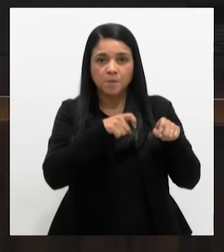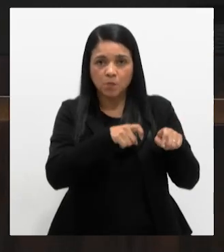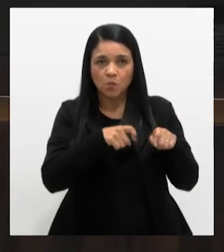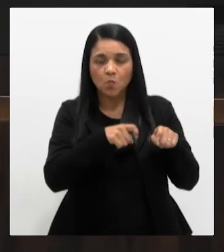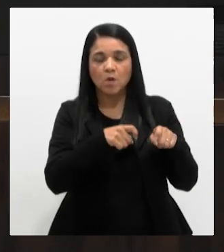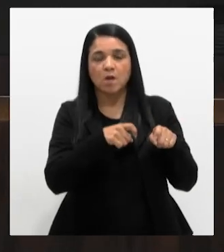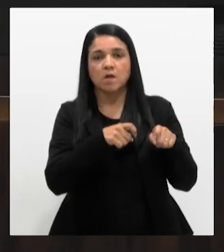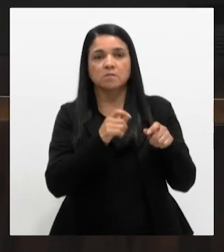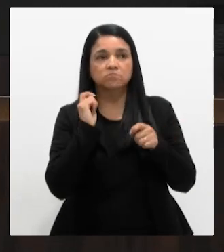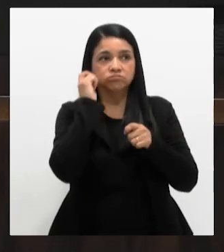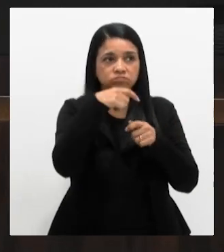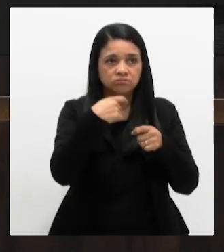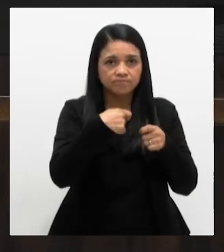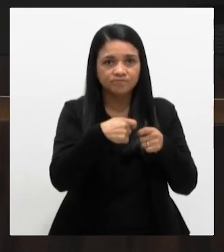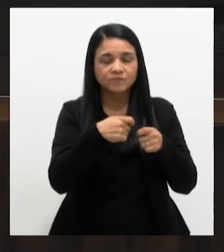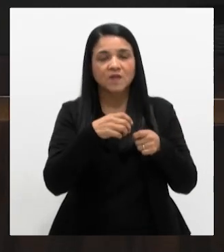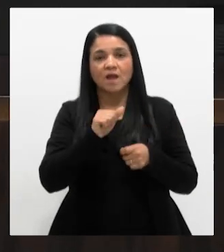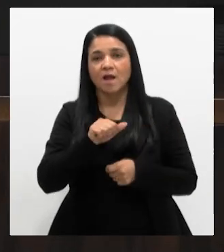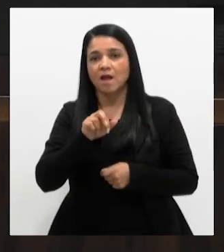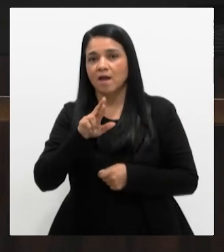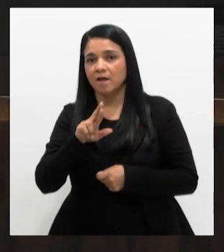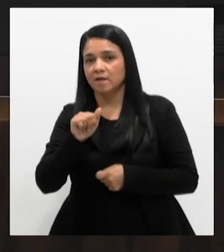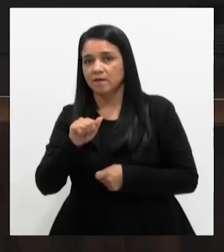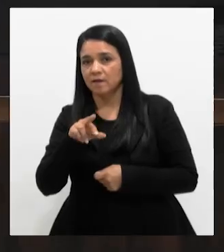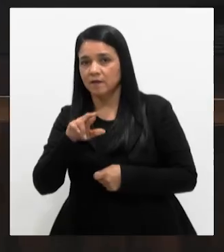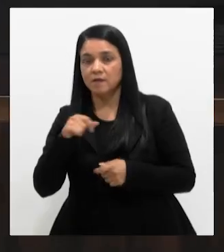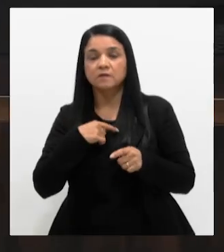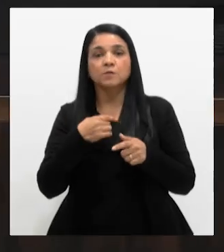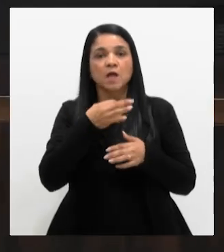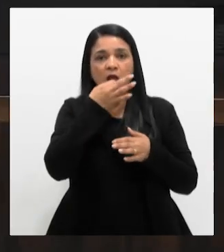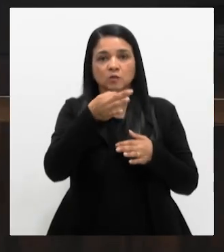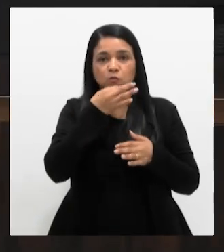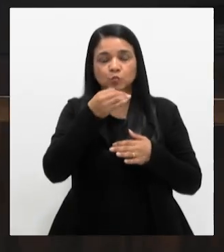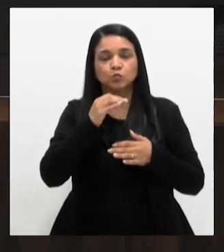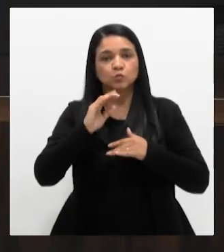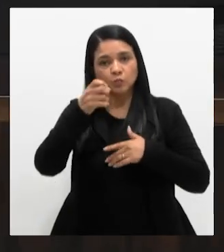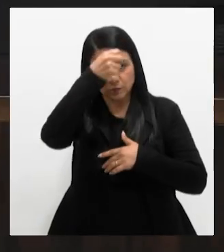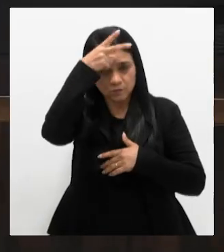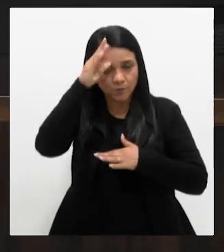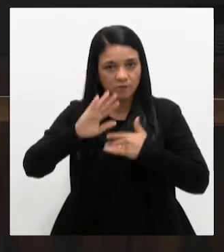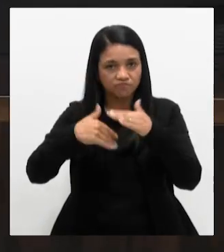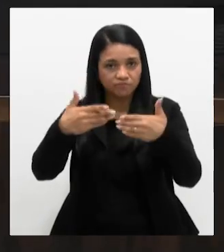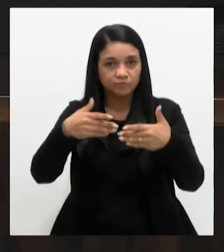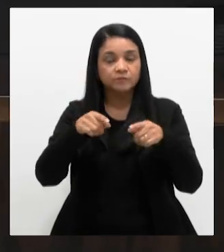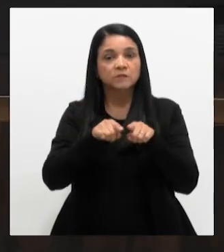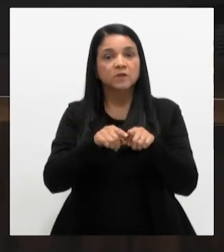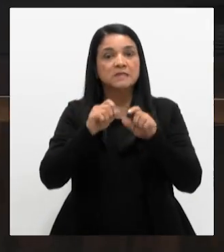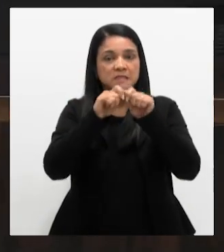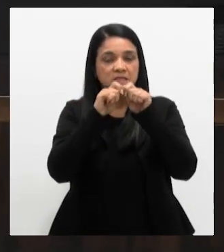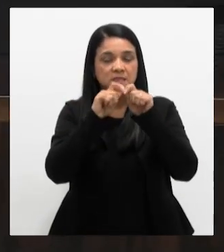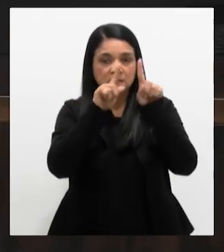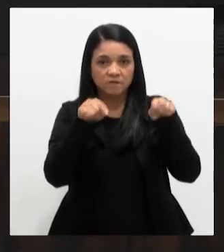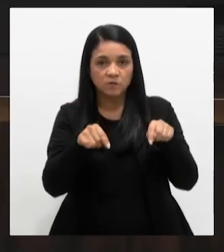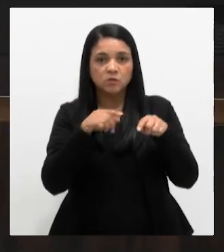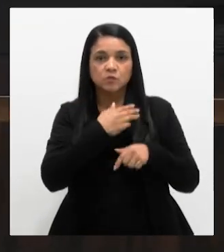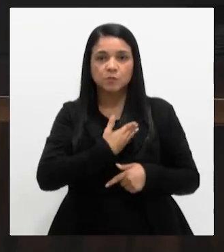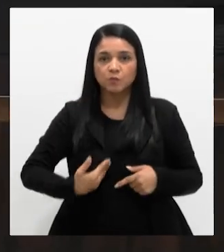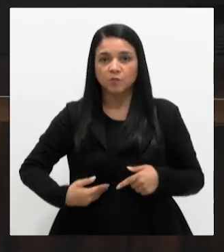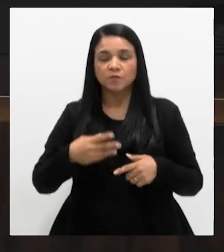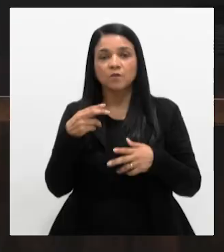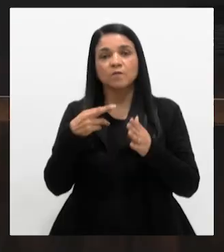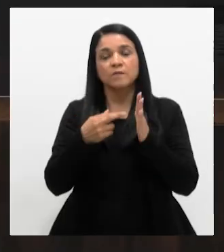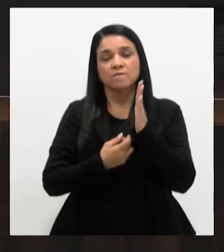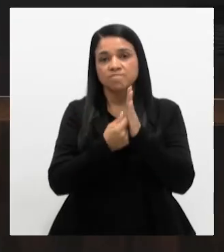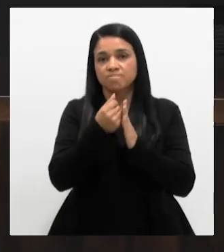Agrária e Pesqueira, de Assuntos Municipais e Desenvolvimento Regional, de Servidores Públicos, de Orçamento, Finanças,